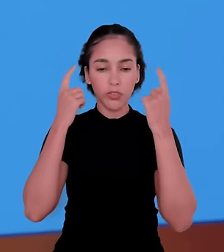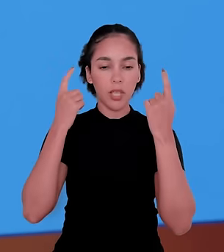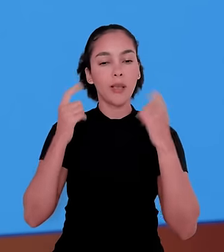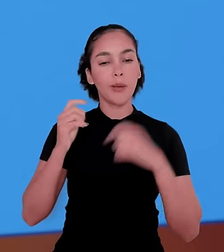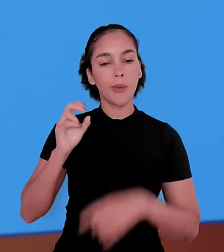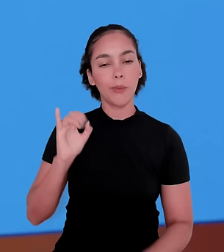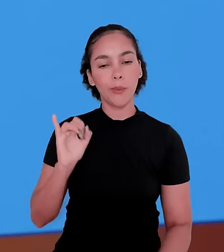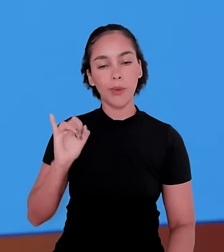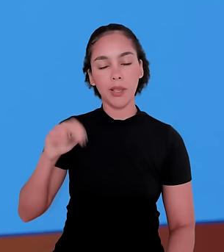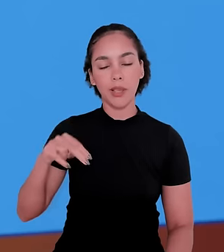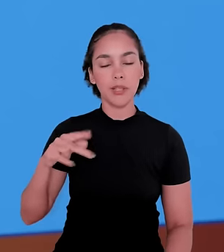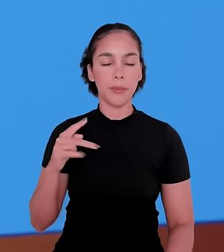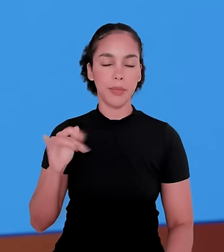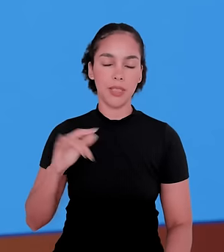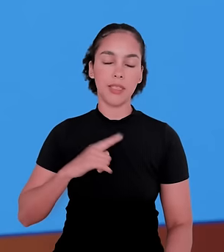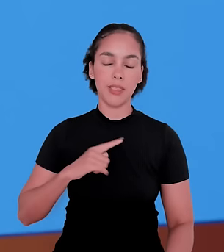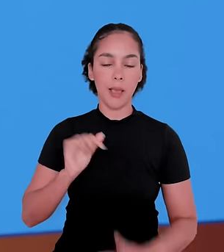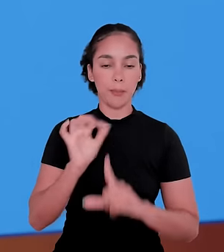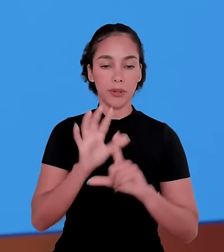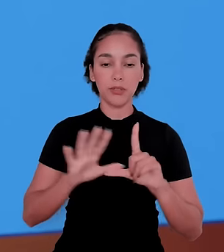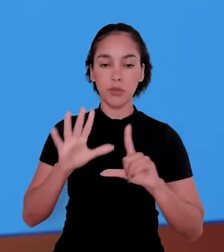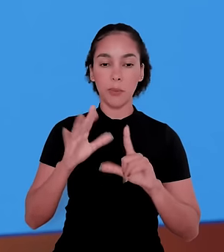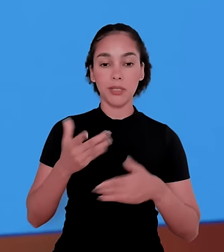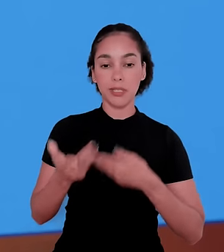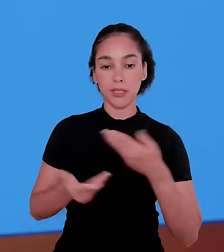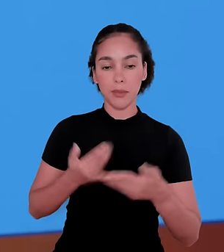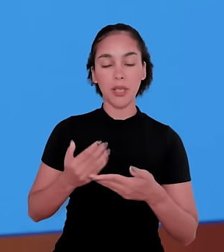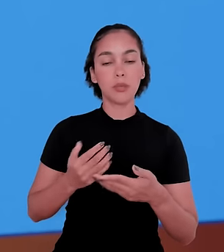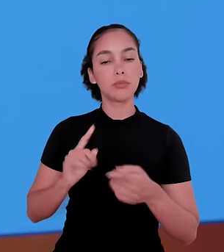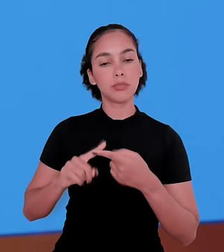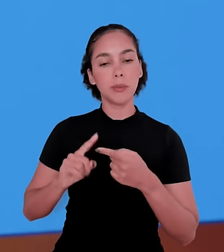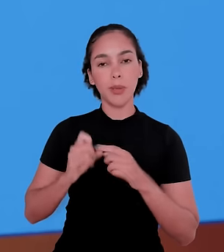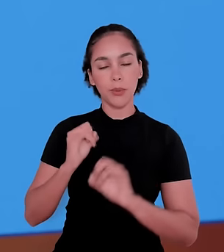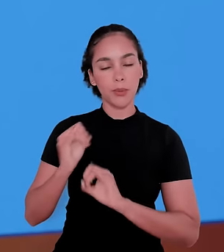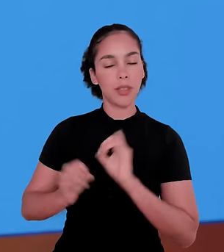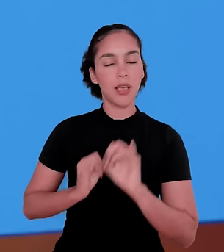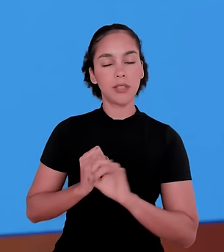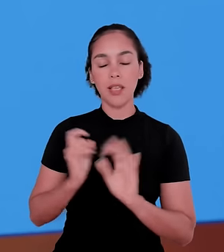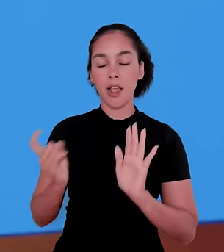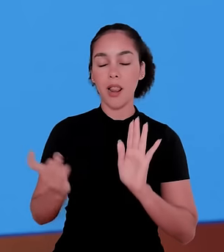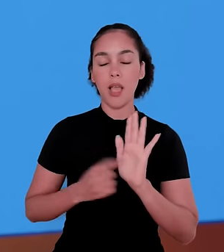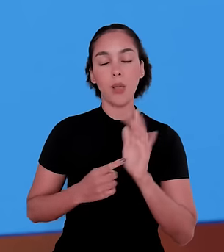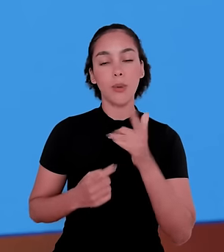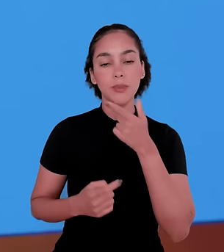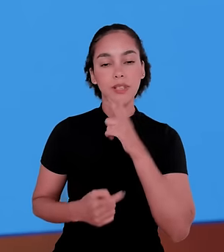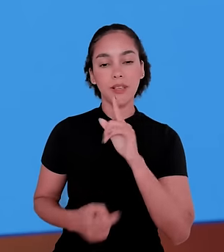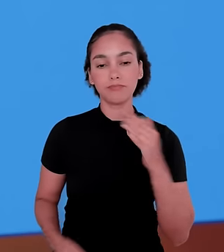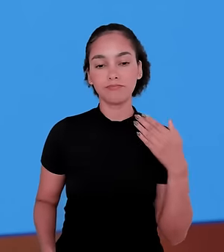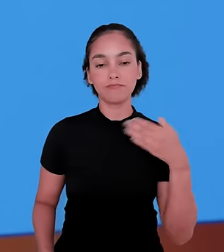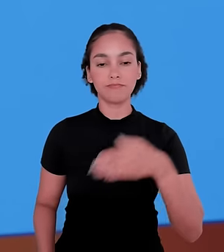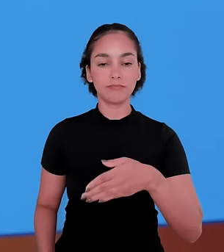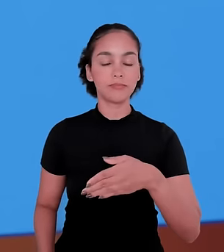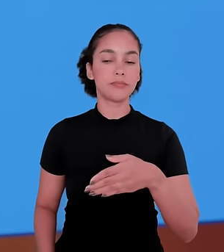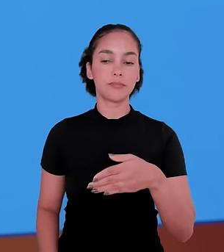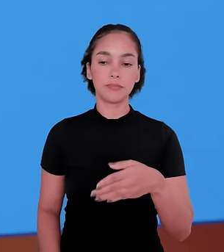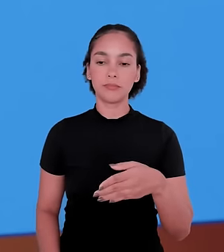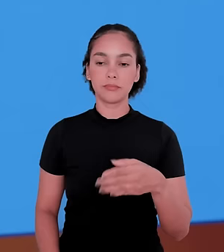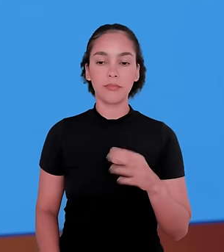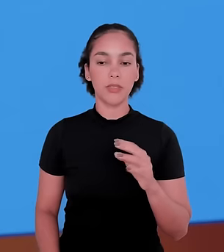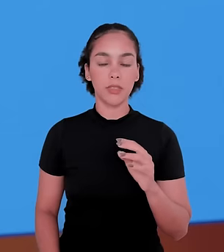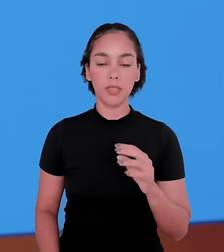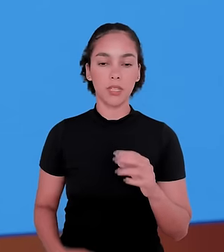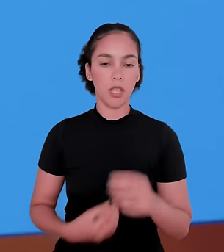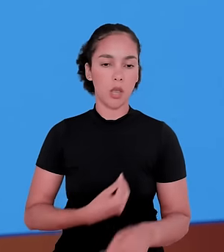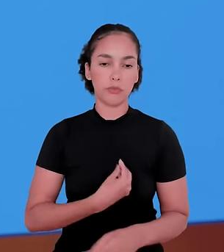INPI tem a plataforma forma de atendimento integrada que é online é só você clicar você consegue acesso você entra ali